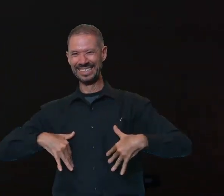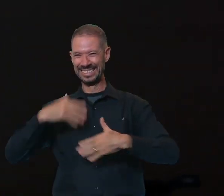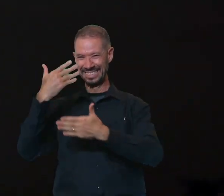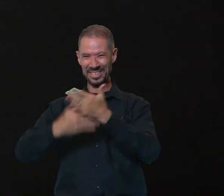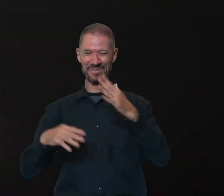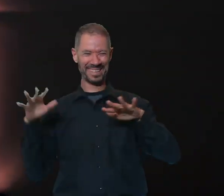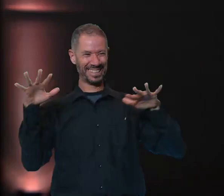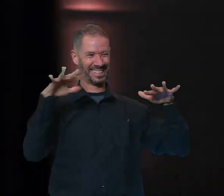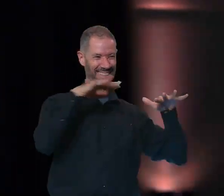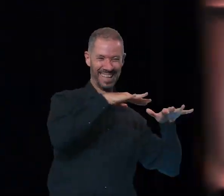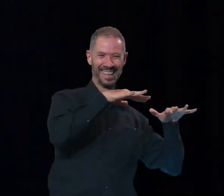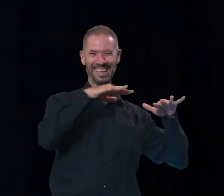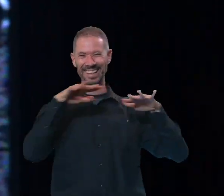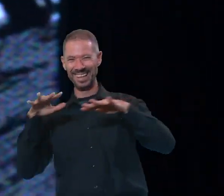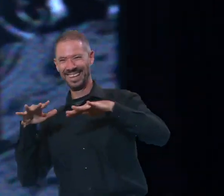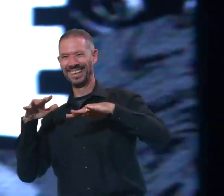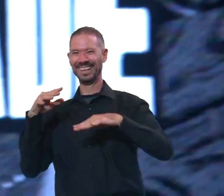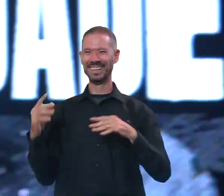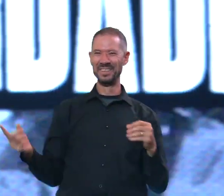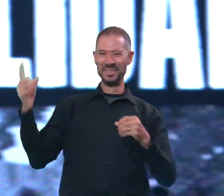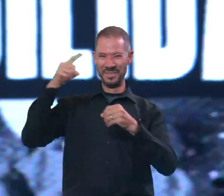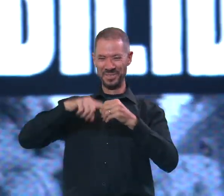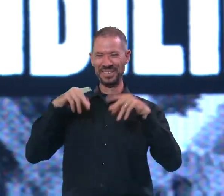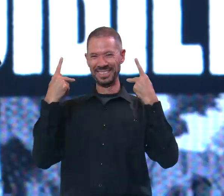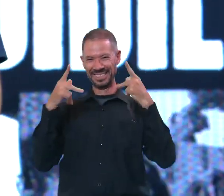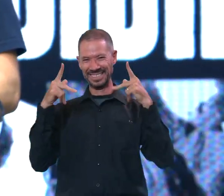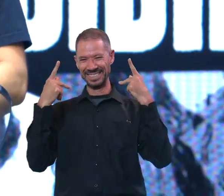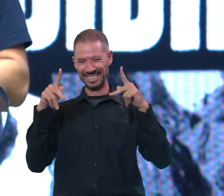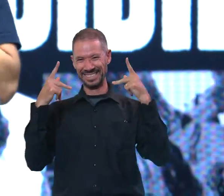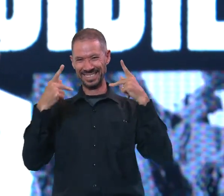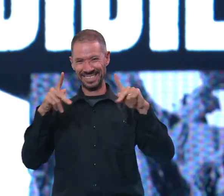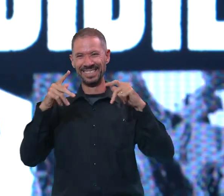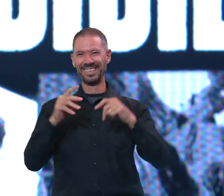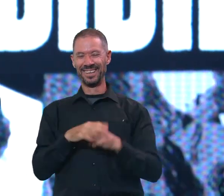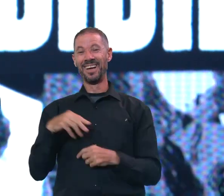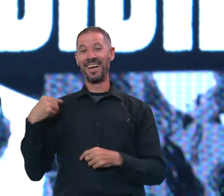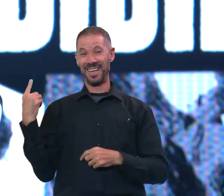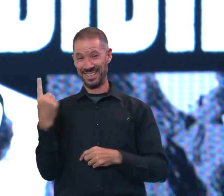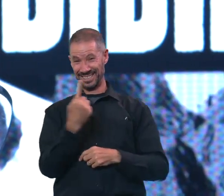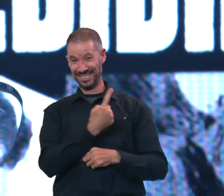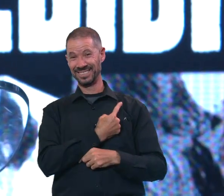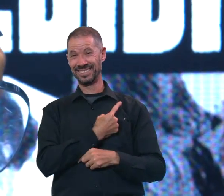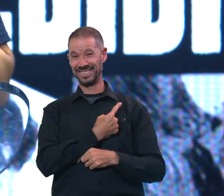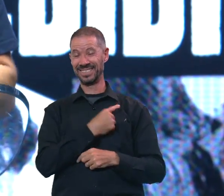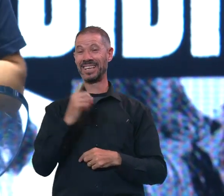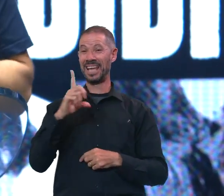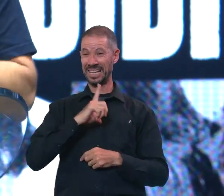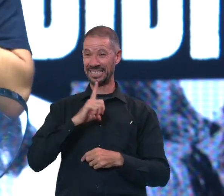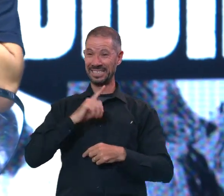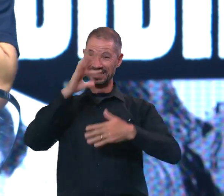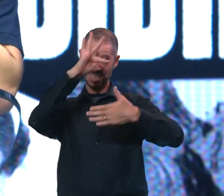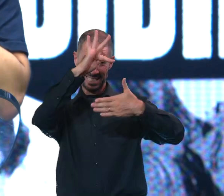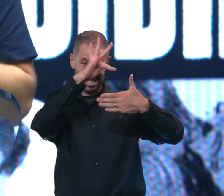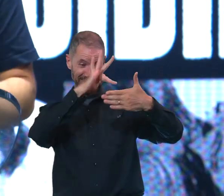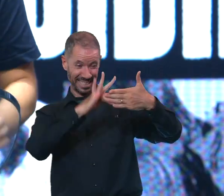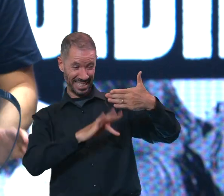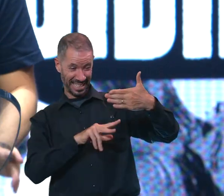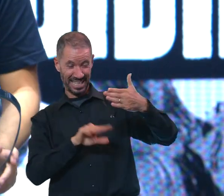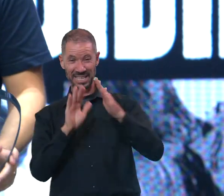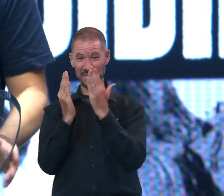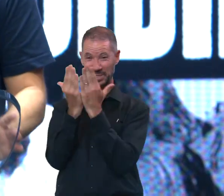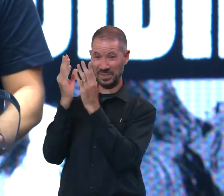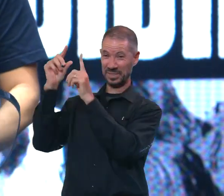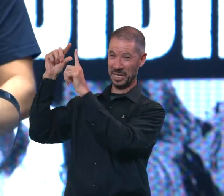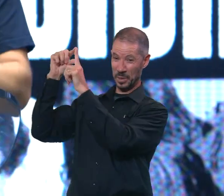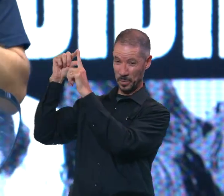aqui, mas tudo bem. Vamos voltando, volta a pregação aqui. Vai lá. Gente, existem textos na Bíblia, na